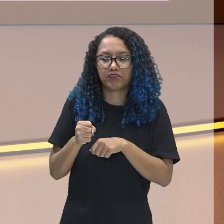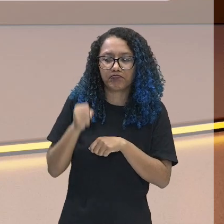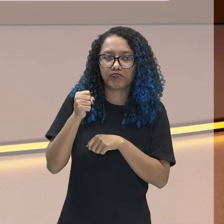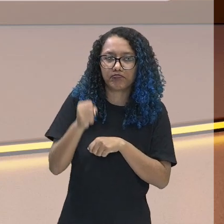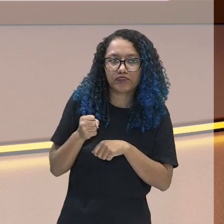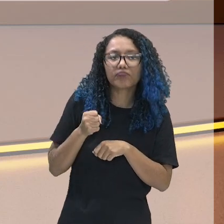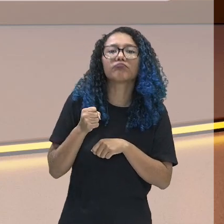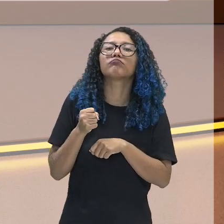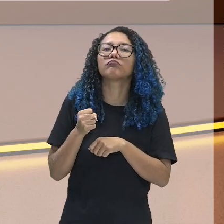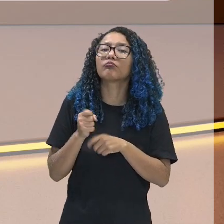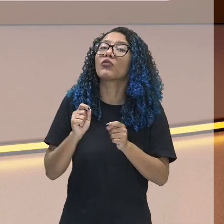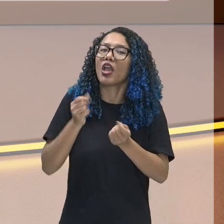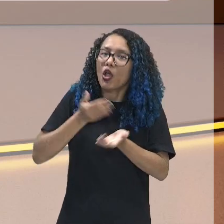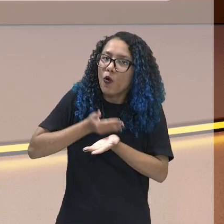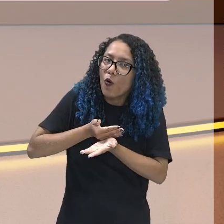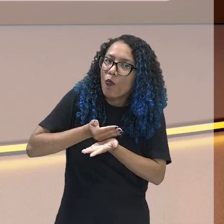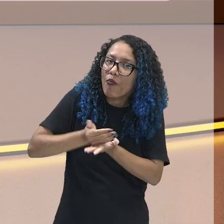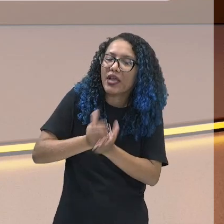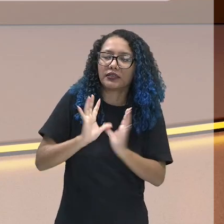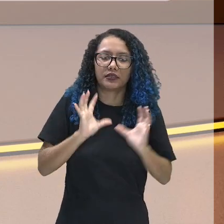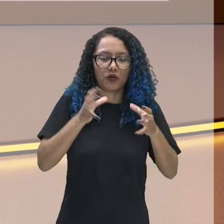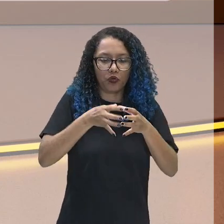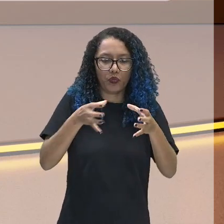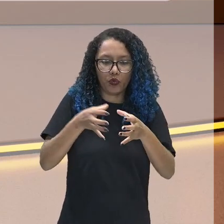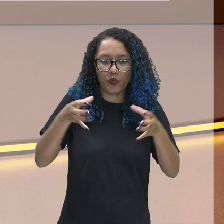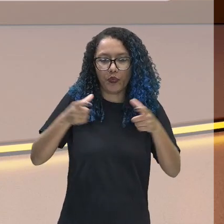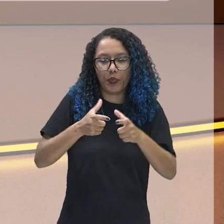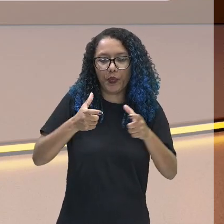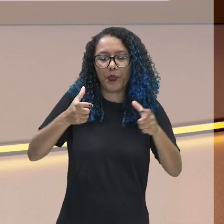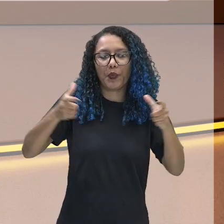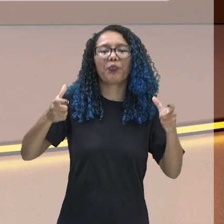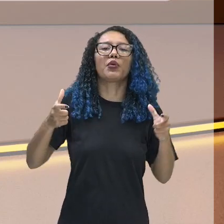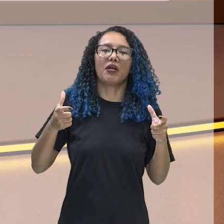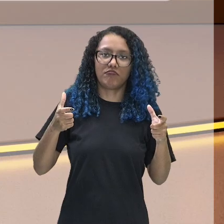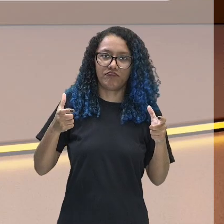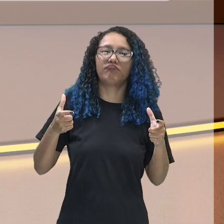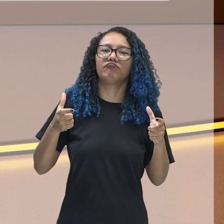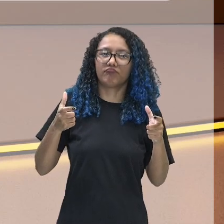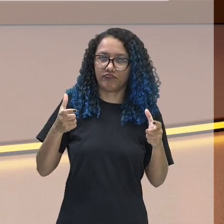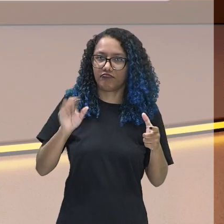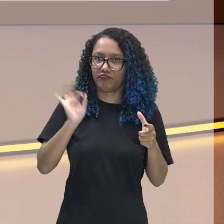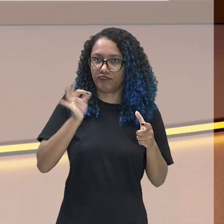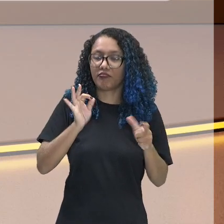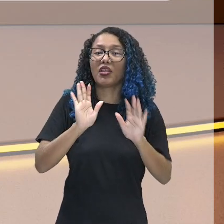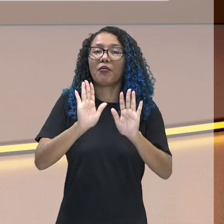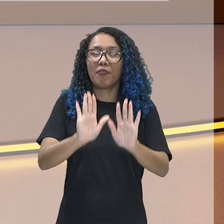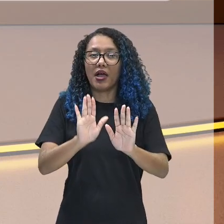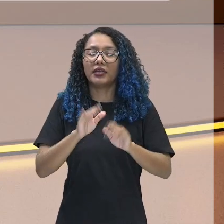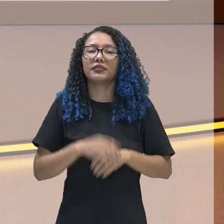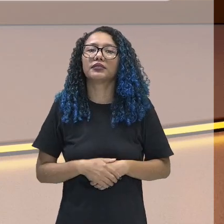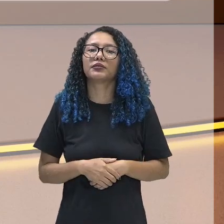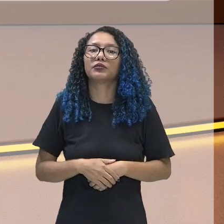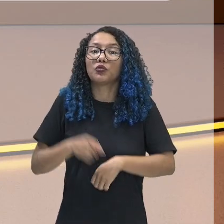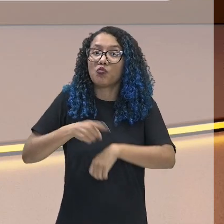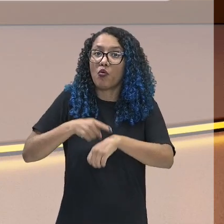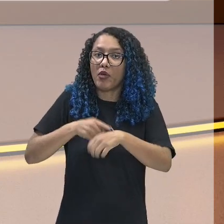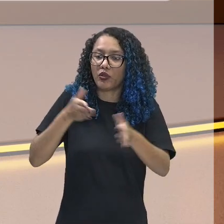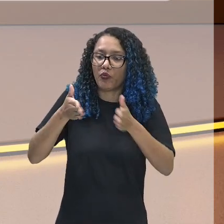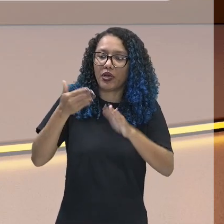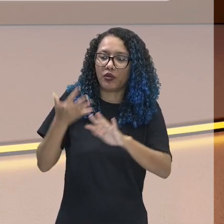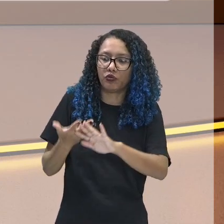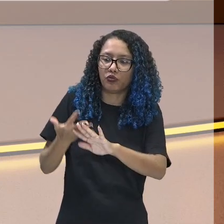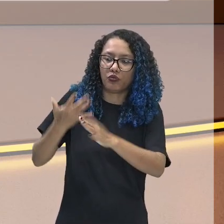surgir os primeiros agrupamentos humanos, beleza, gente? Mas nesse momento, no momento da pré-história,